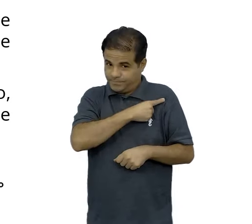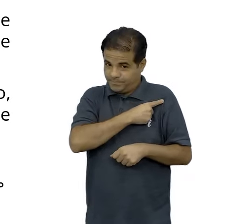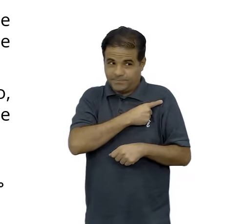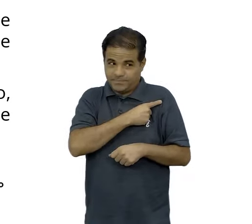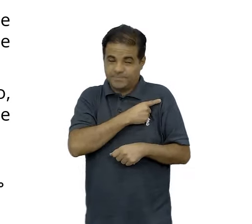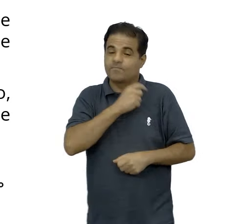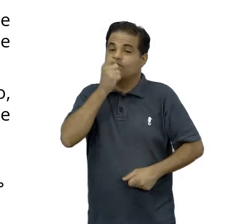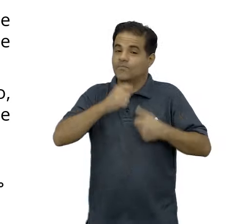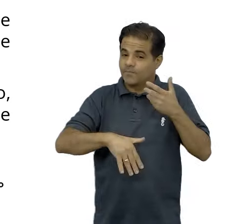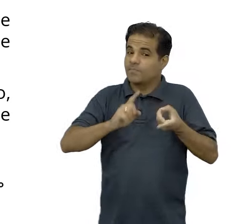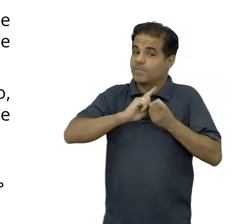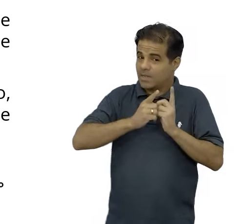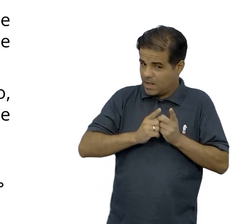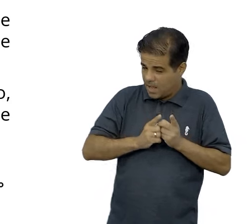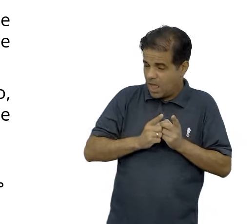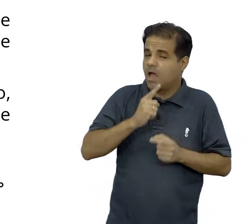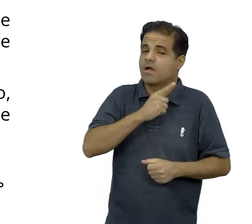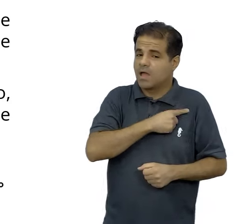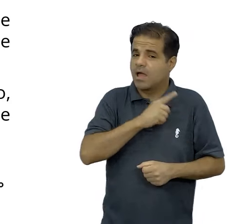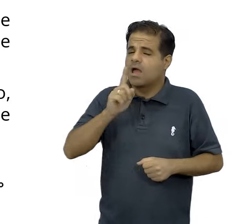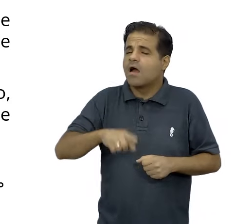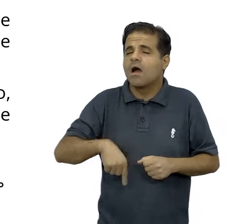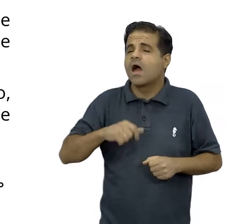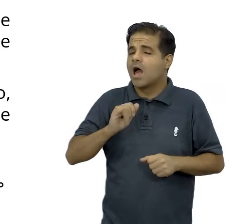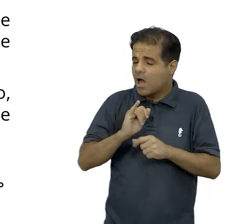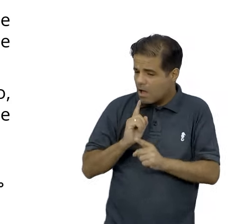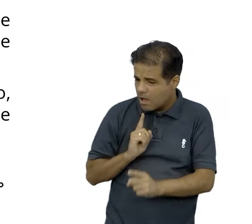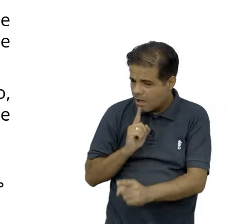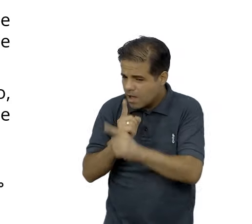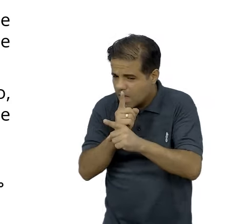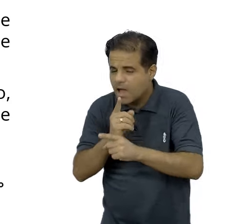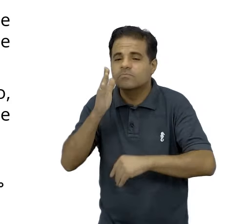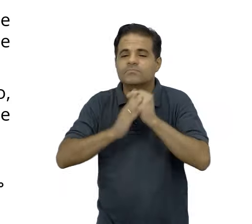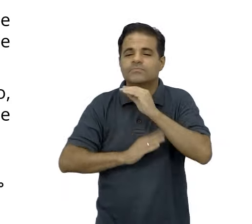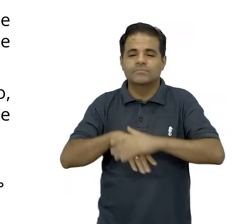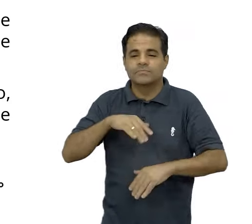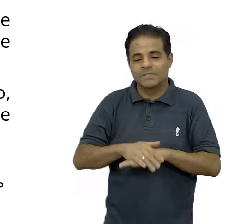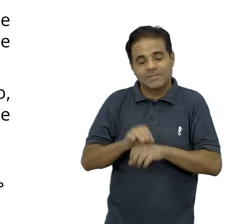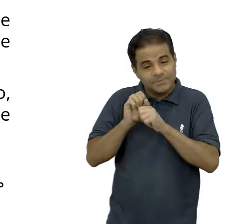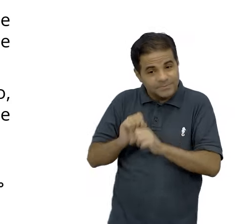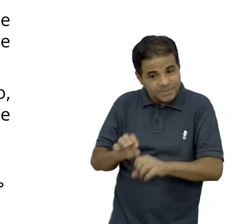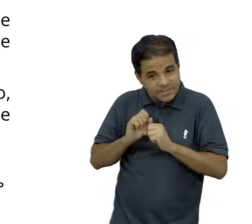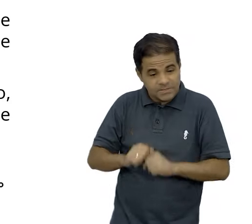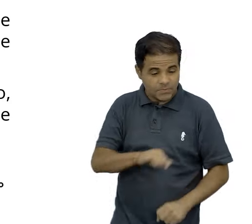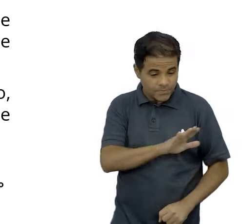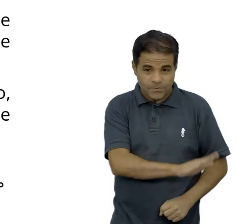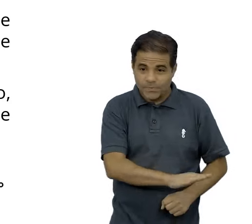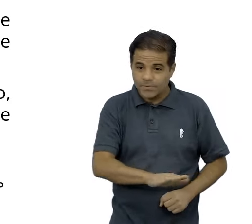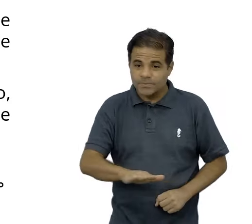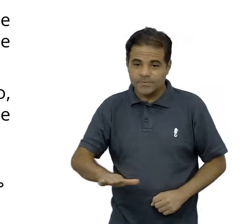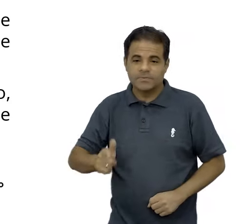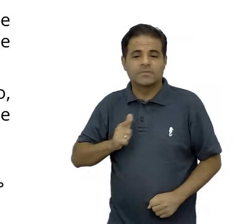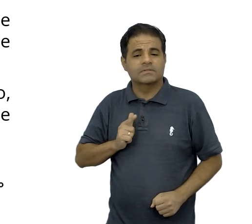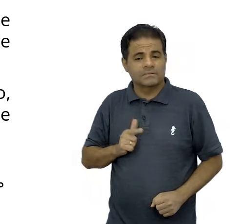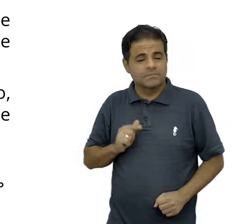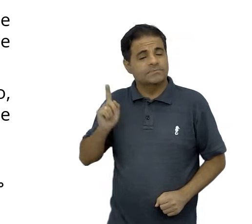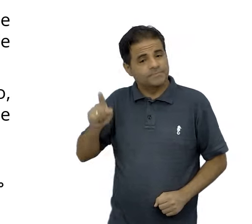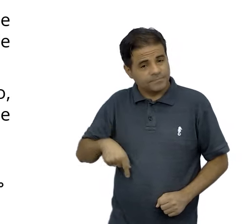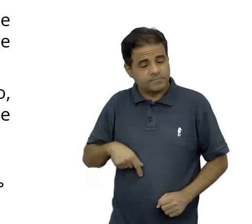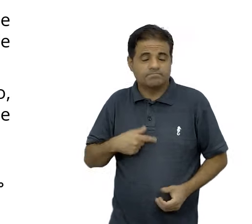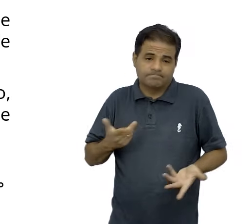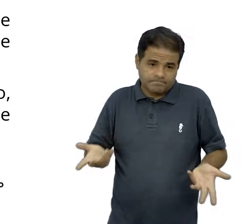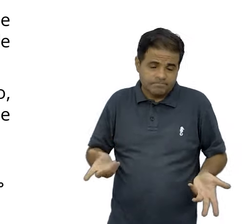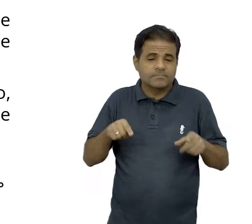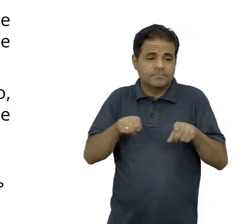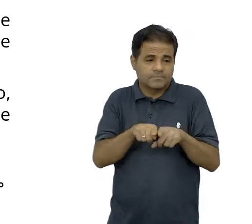sequência didática do primeiro ano, a gente encontra habilidades da educação infantil, né?